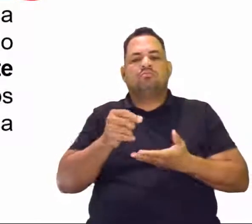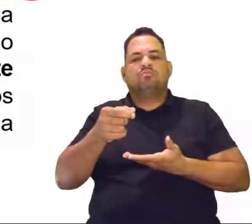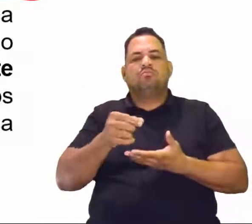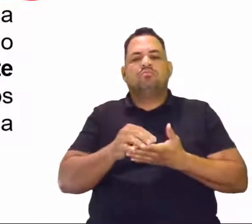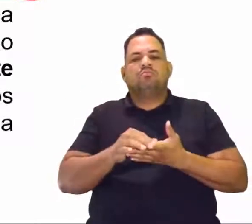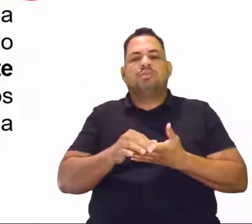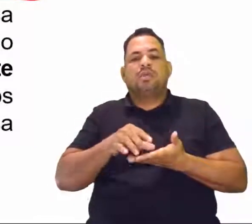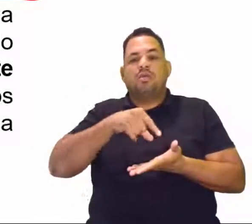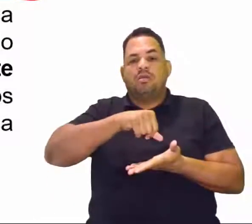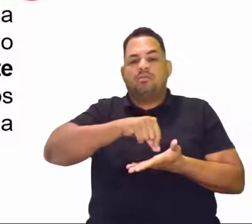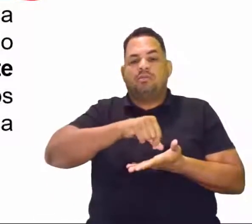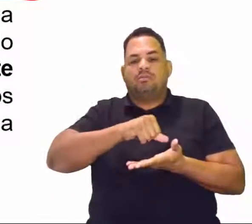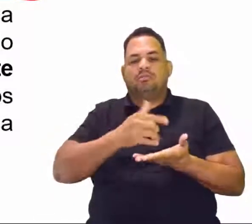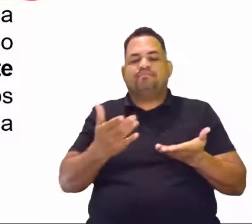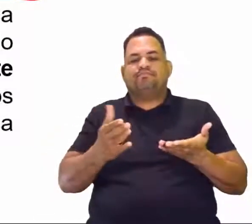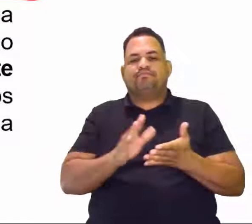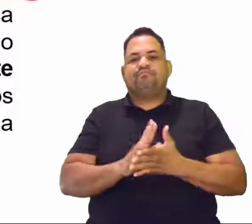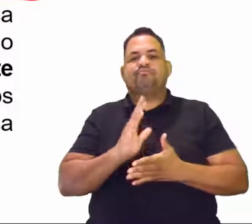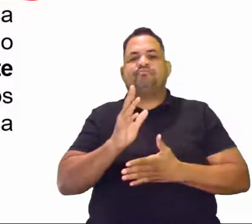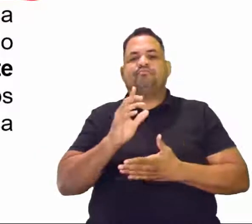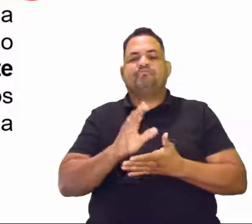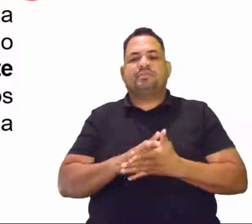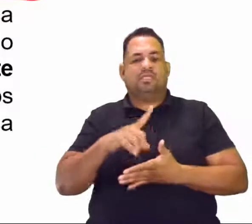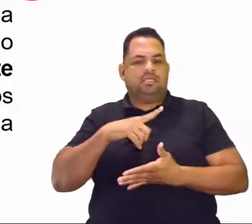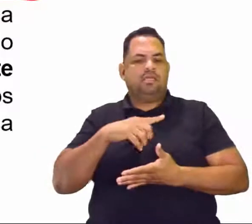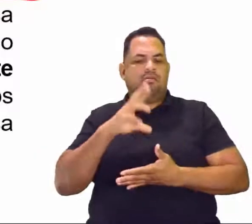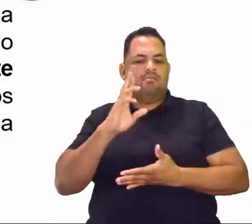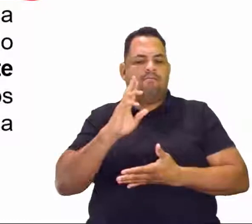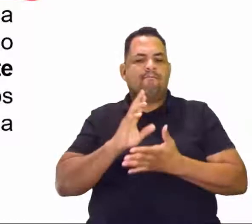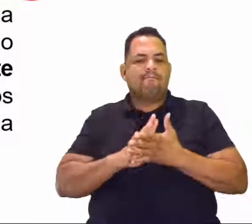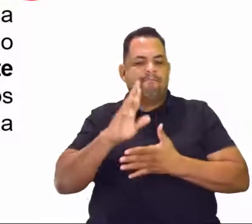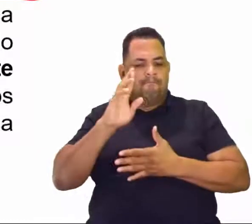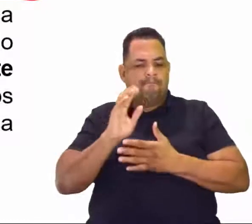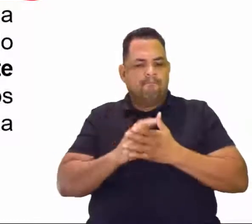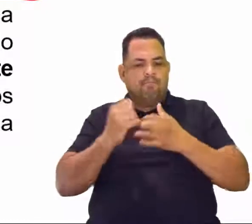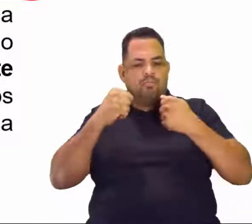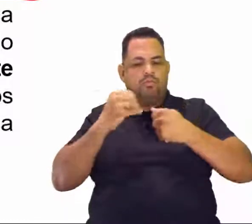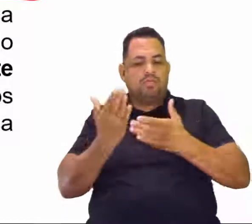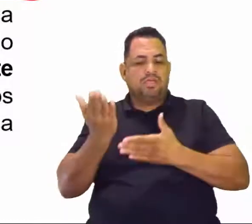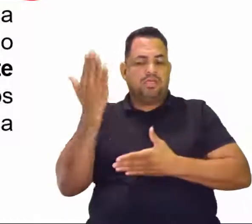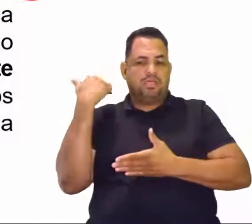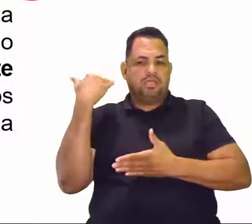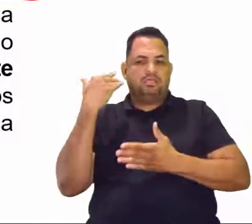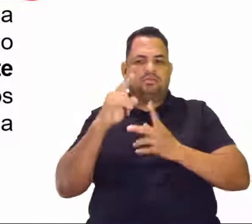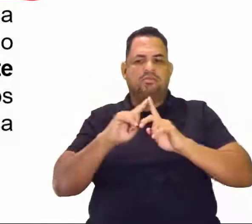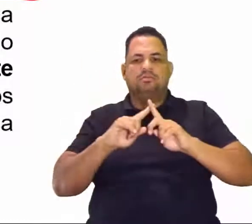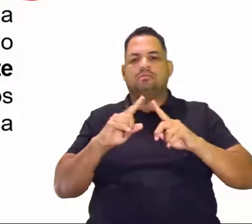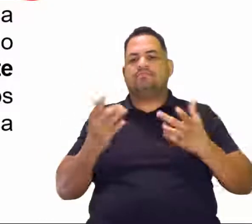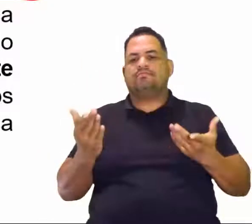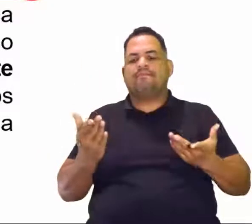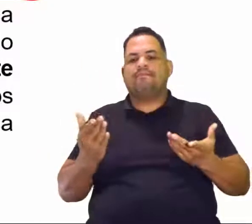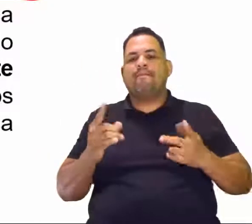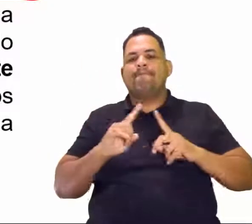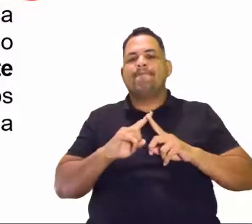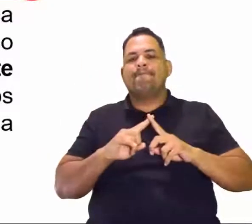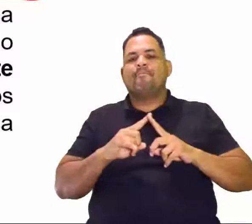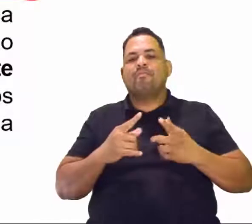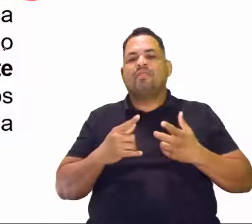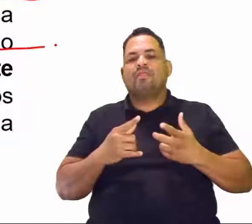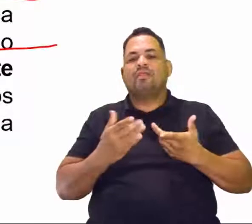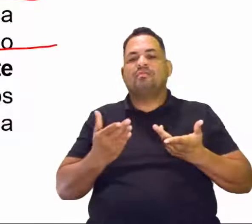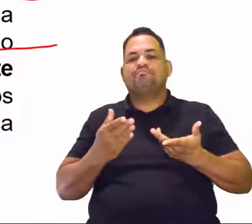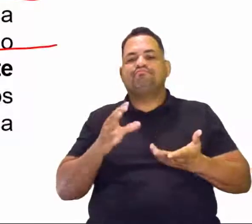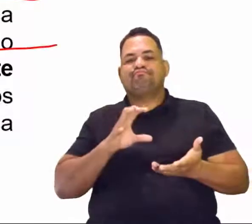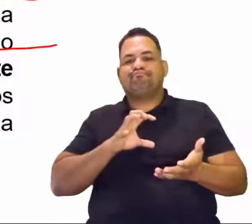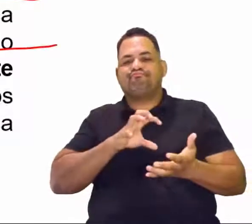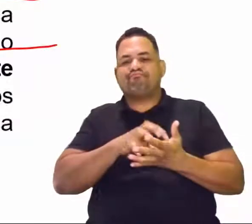mercado capitalista então capitalista ele já estava dominando nesse cenário é então dessa forma por